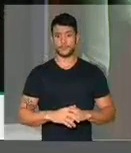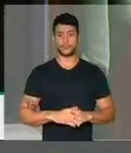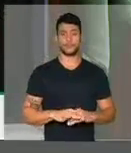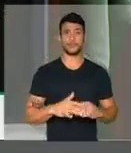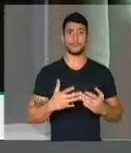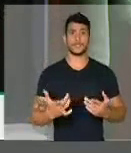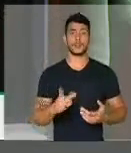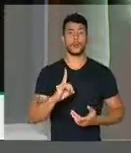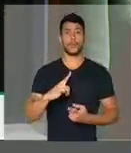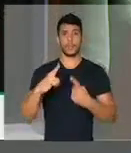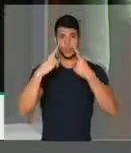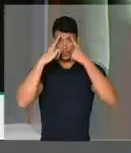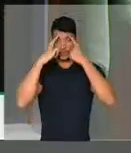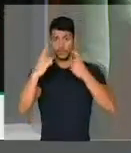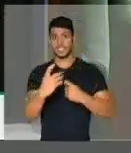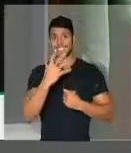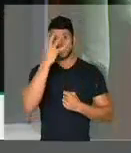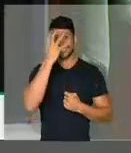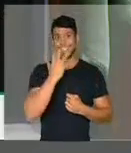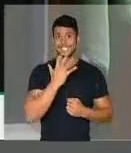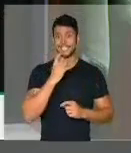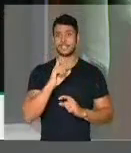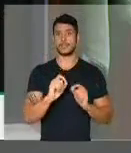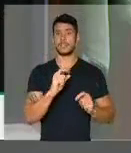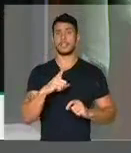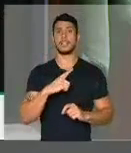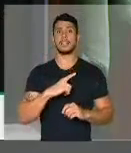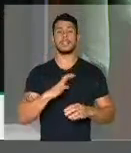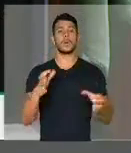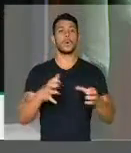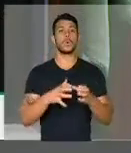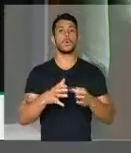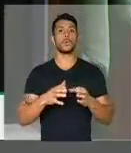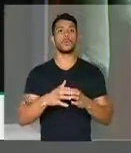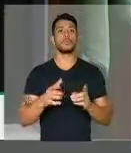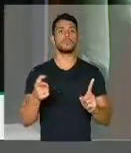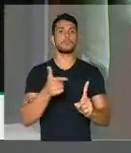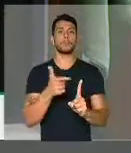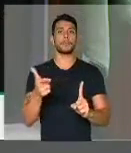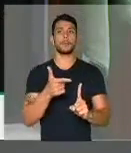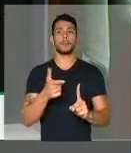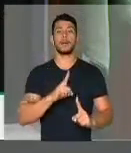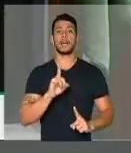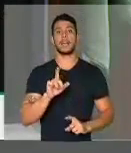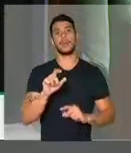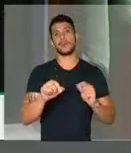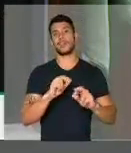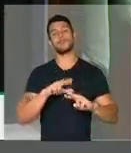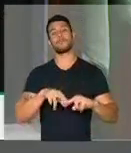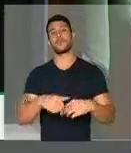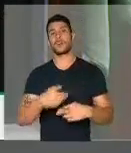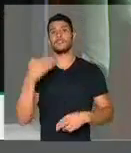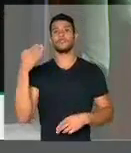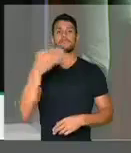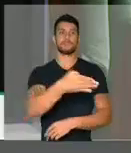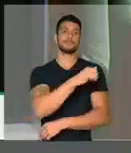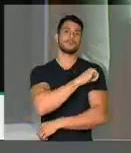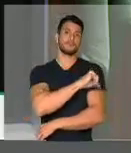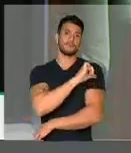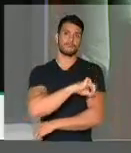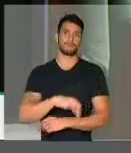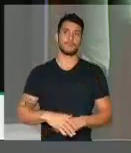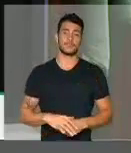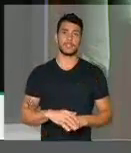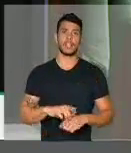tipo de violência que deve ter a ver com grupos de extermínios foi a intervenção no Rio de Janeiro.